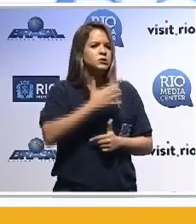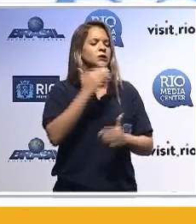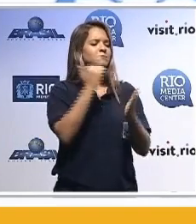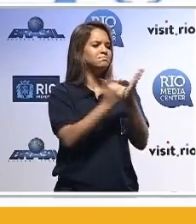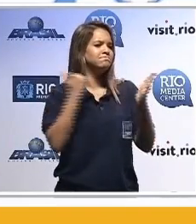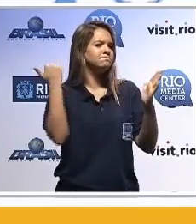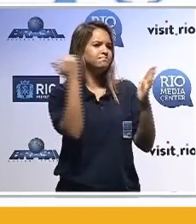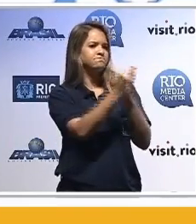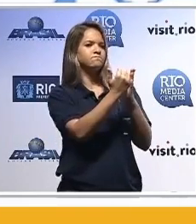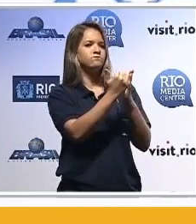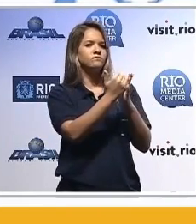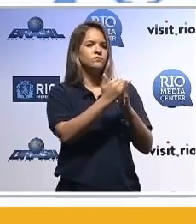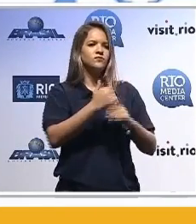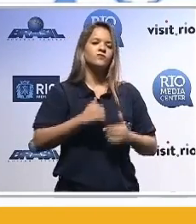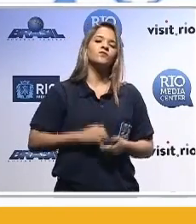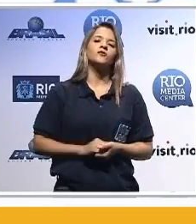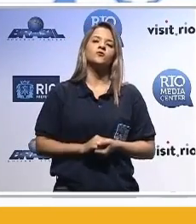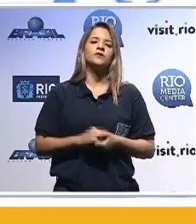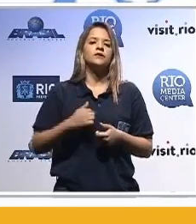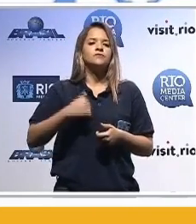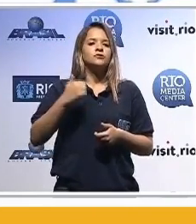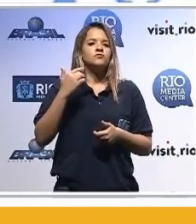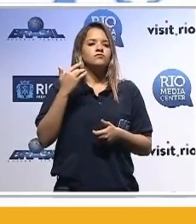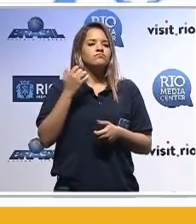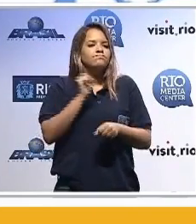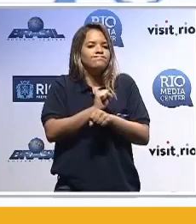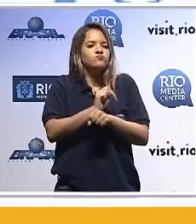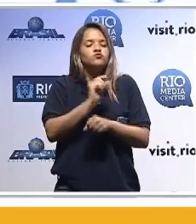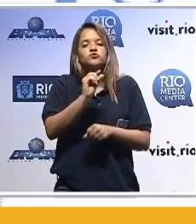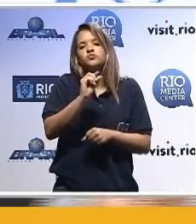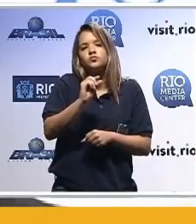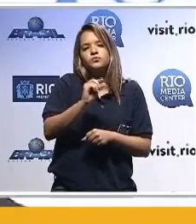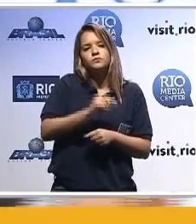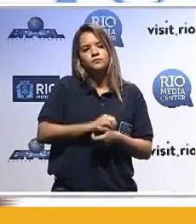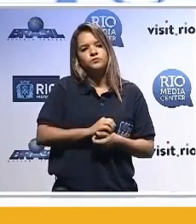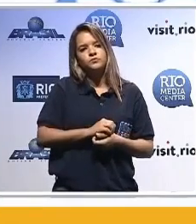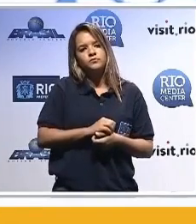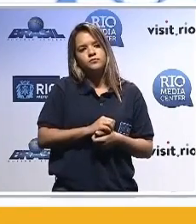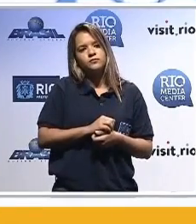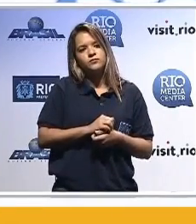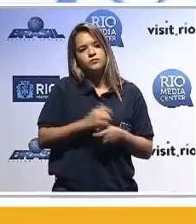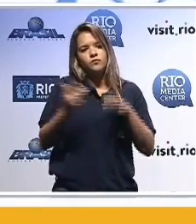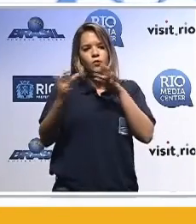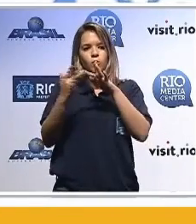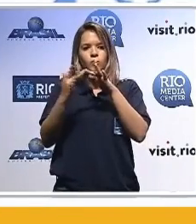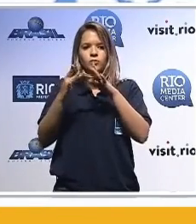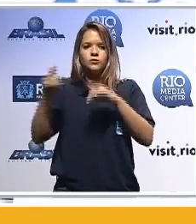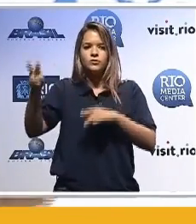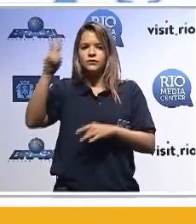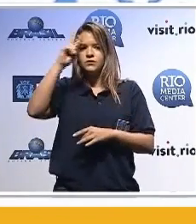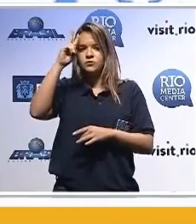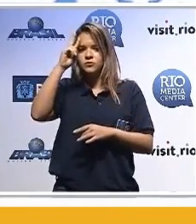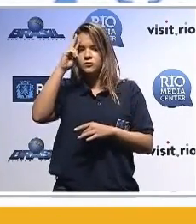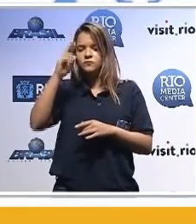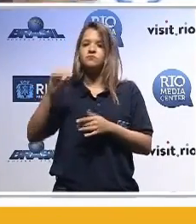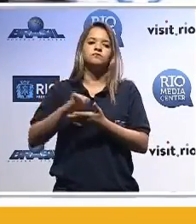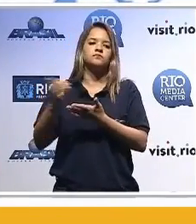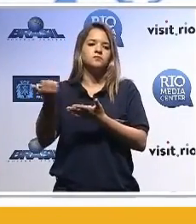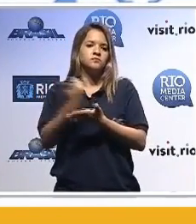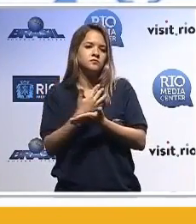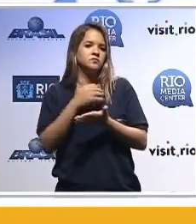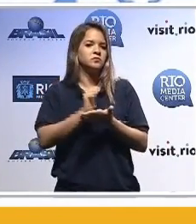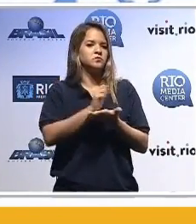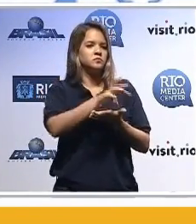muito sério. Então, a nossa expectativa é poder responder através deles. Eu vou estar, como disse o ministro, segunda-feira lá, um encontro de compradores de